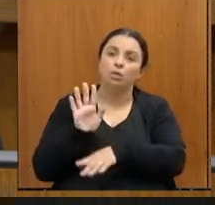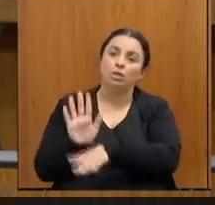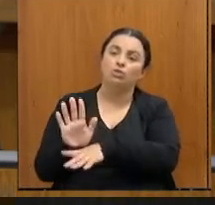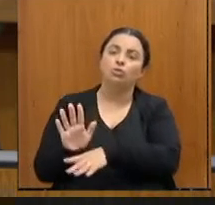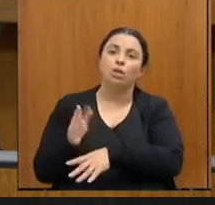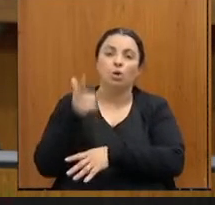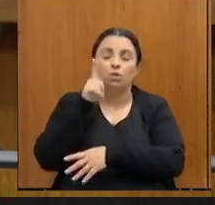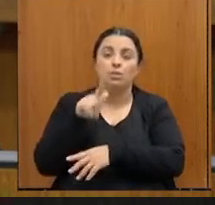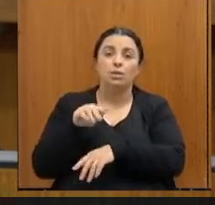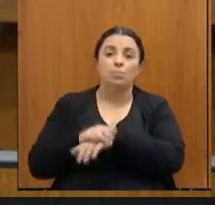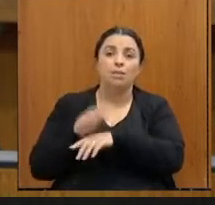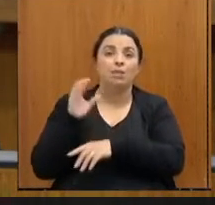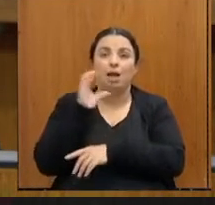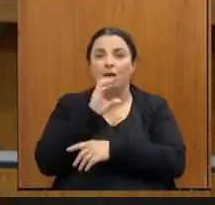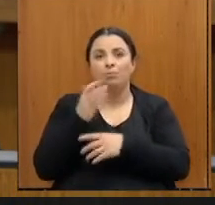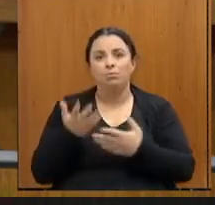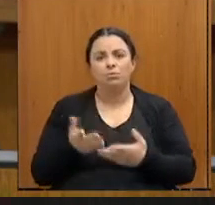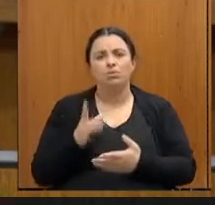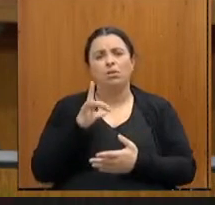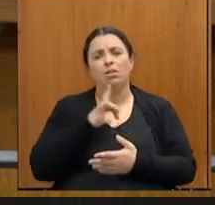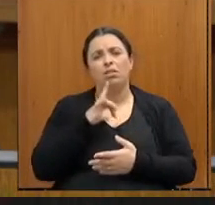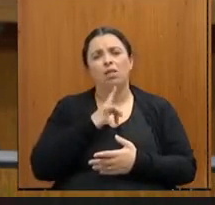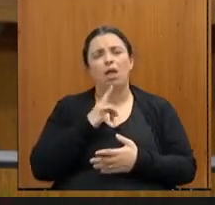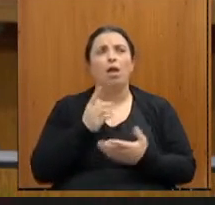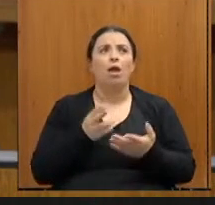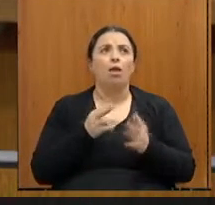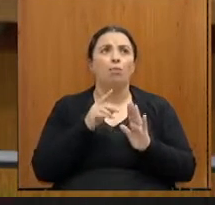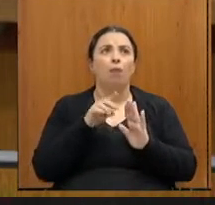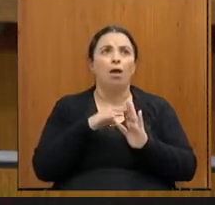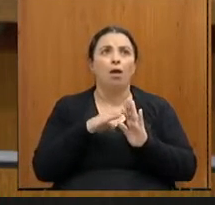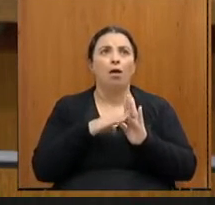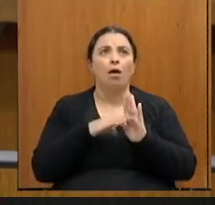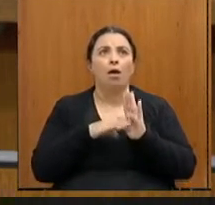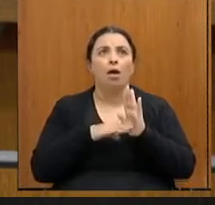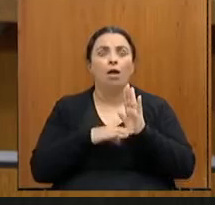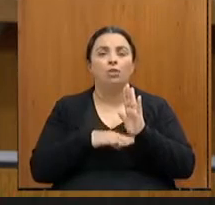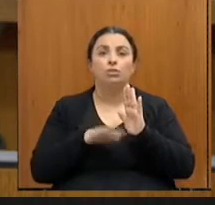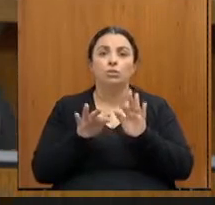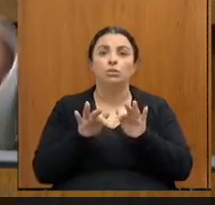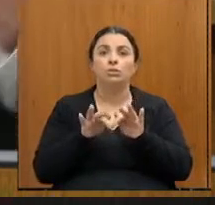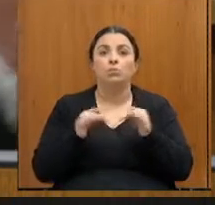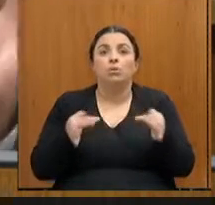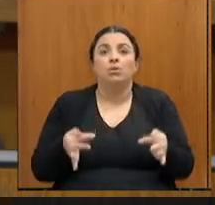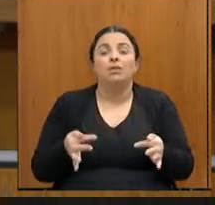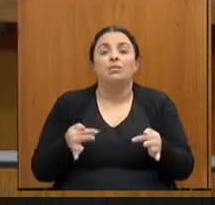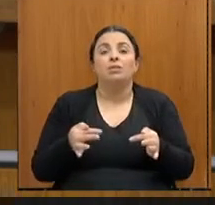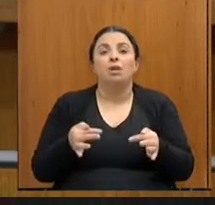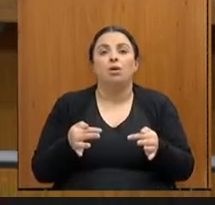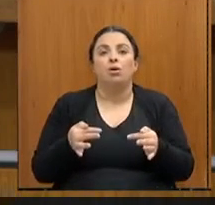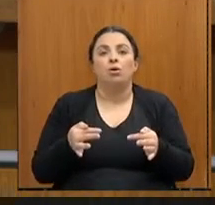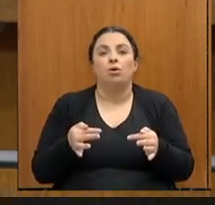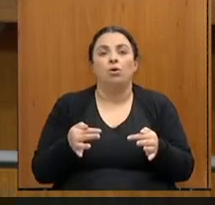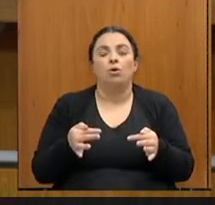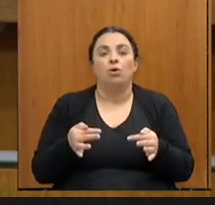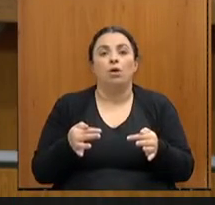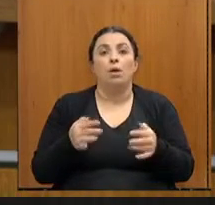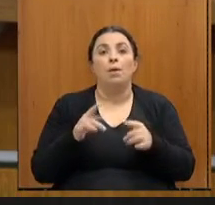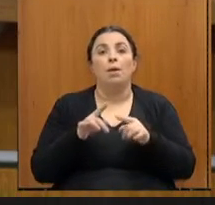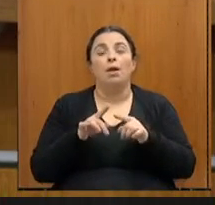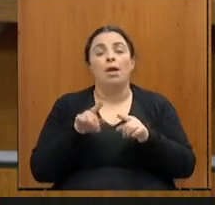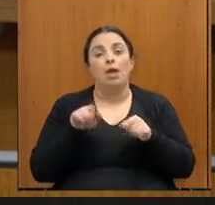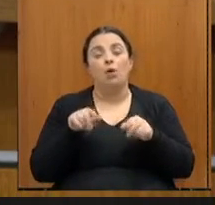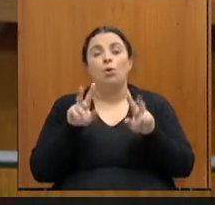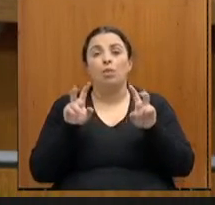de simplificação e de procedimentos para ser um tema importante que nós estamos